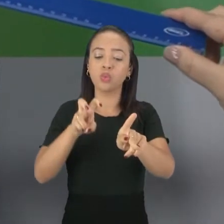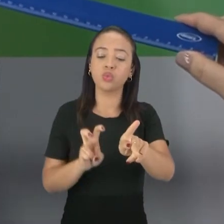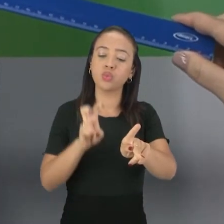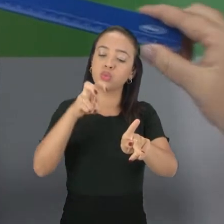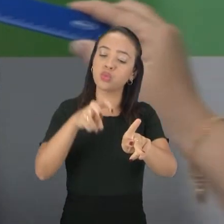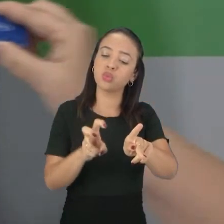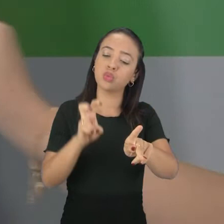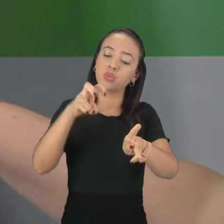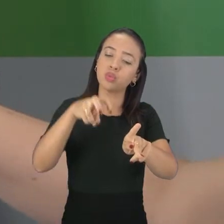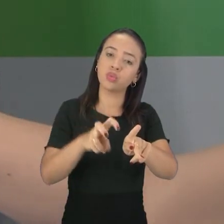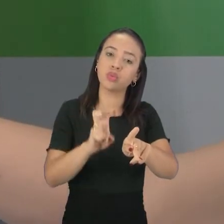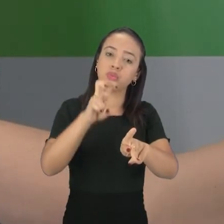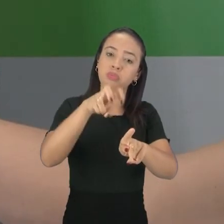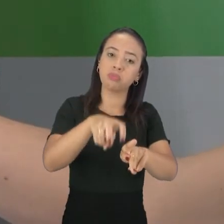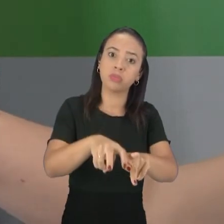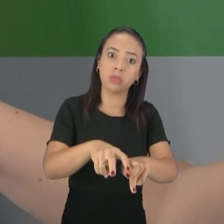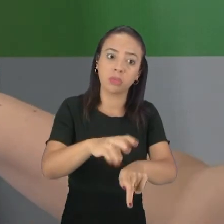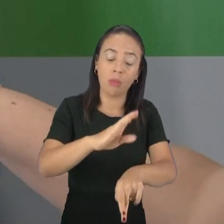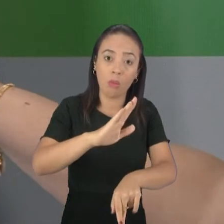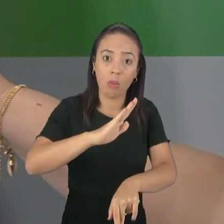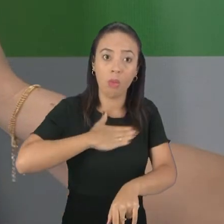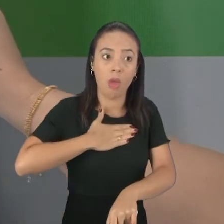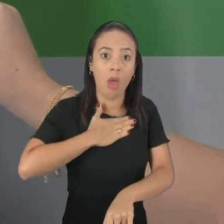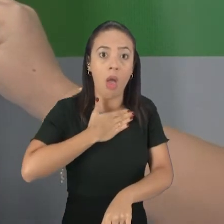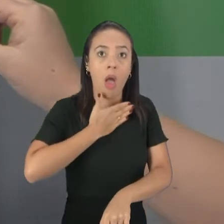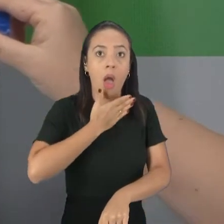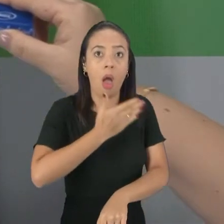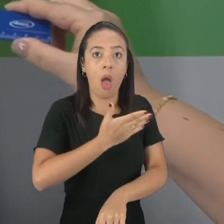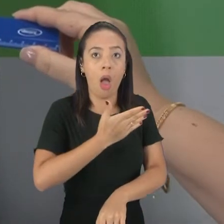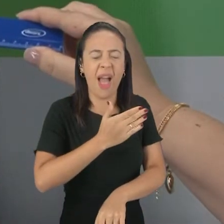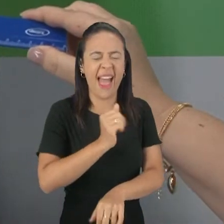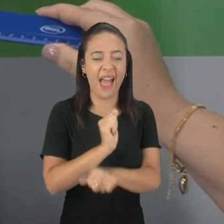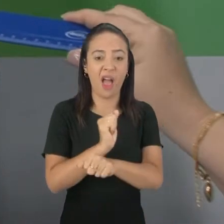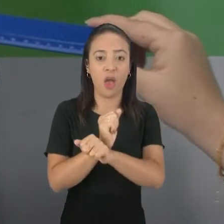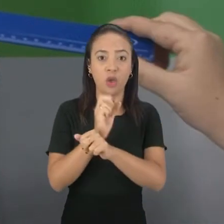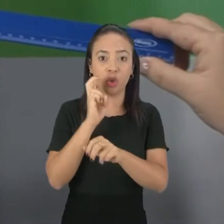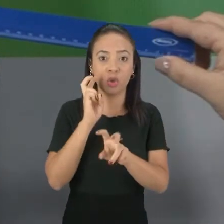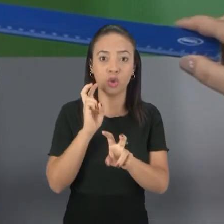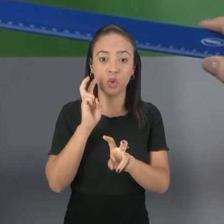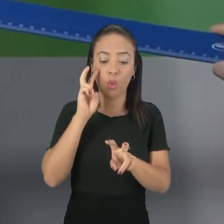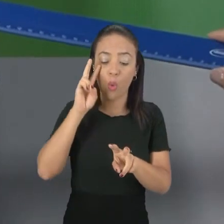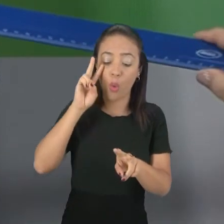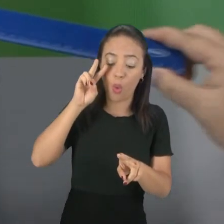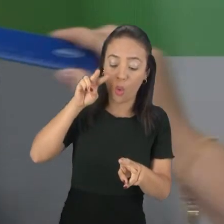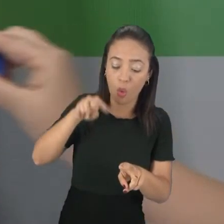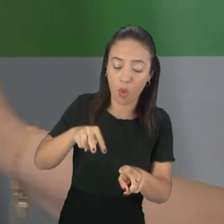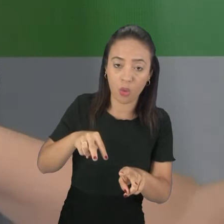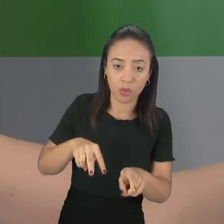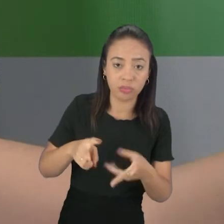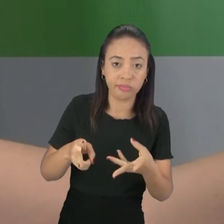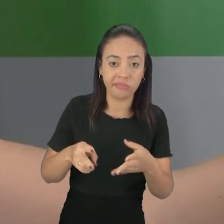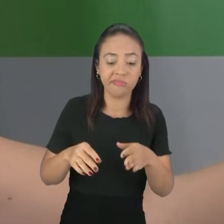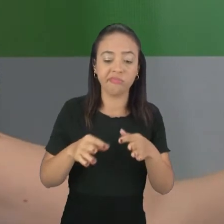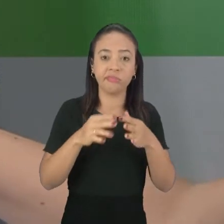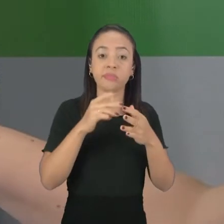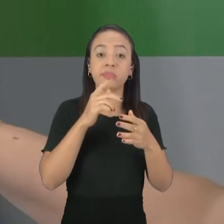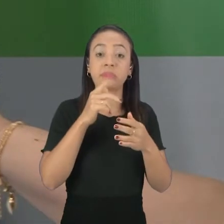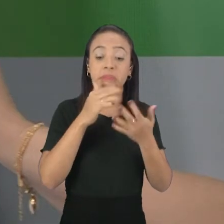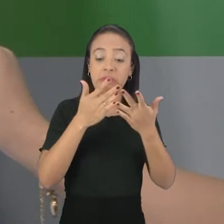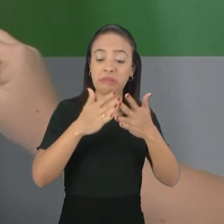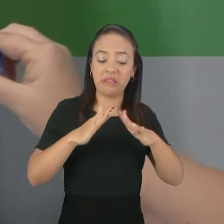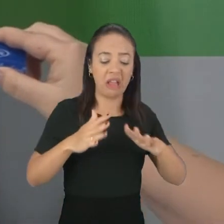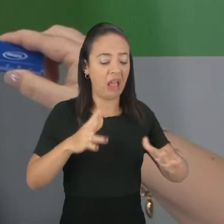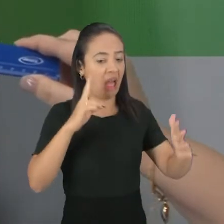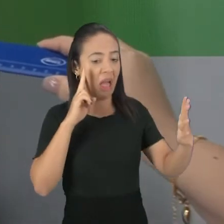outro lado. De repente, parou e olhou para baixo. Na superfície da água, viu